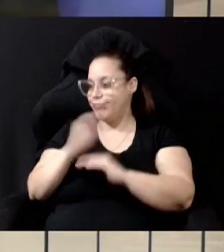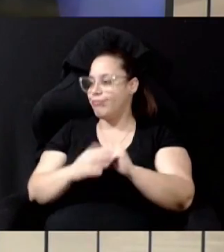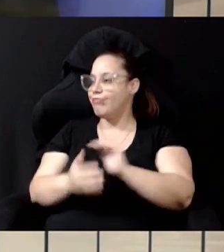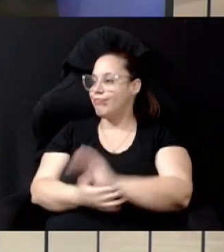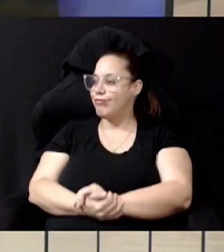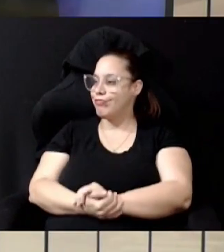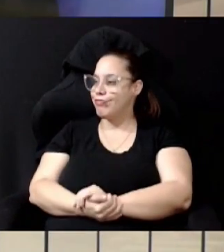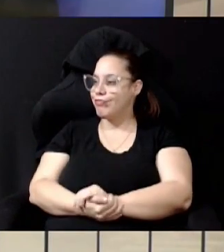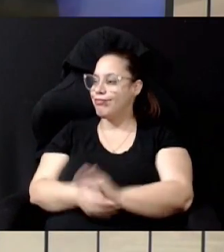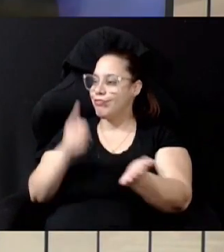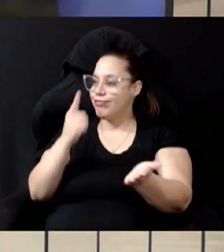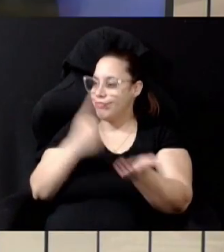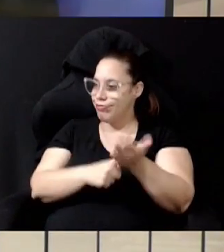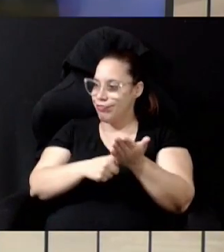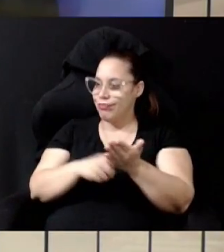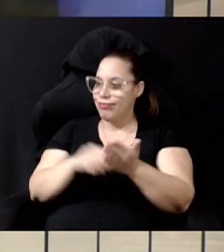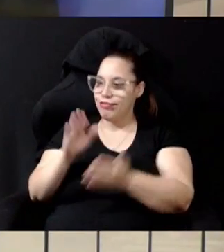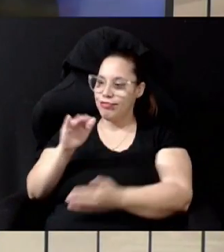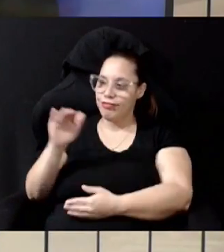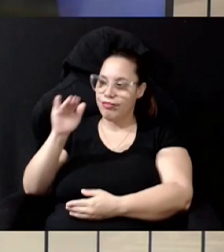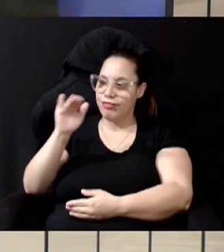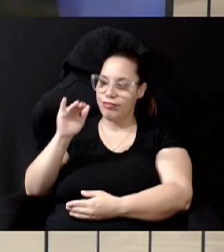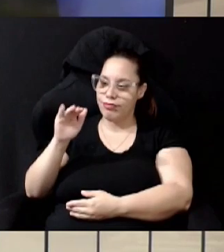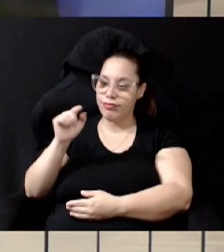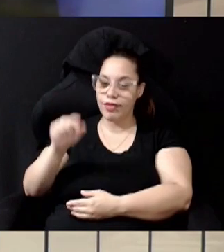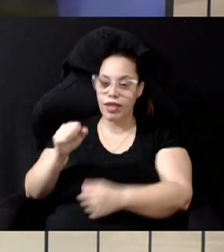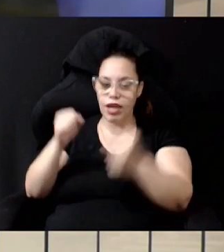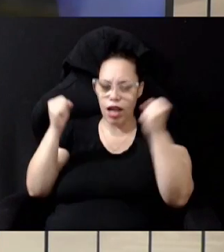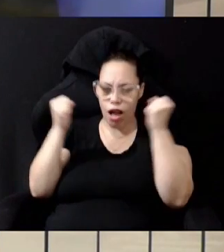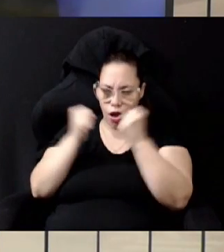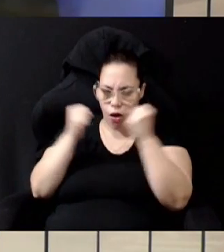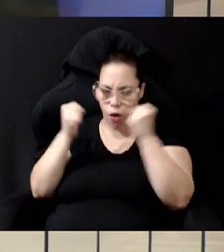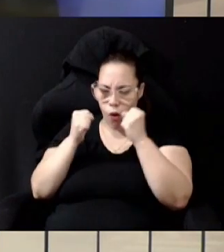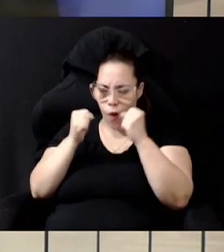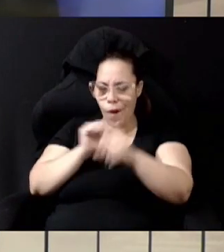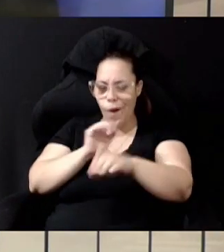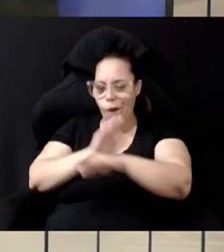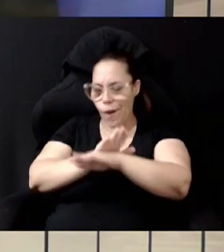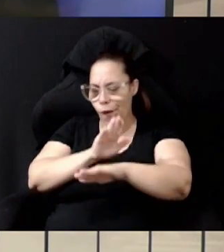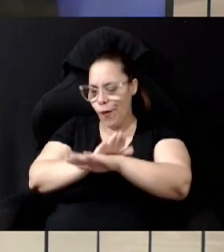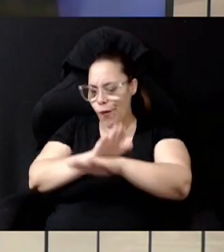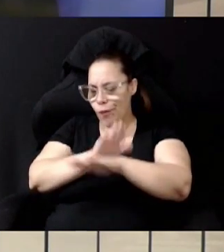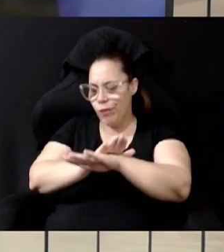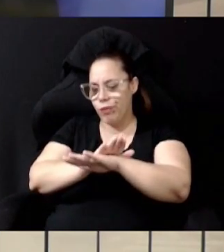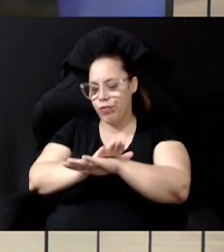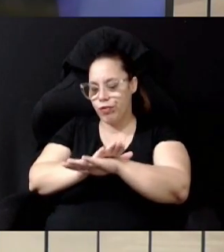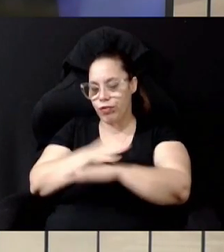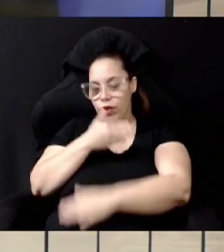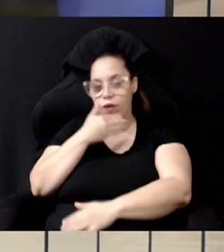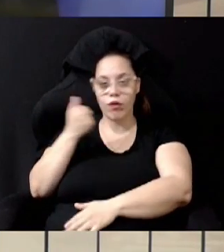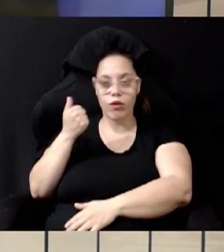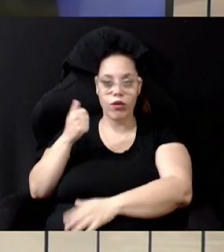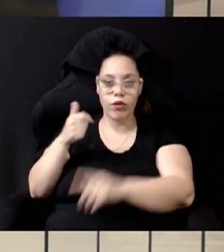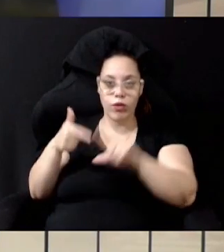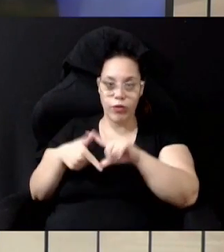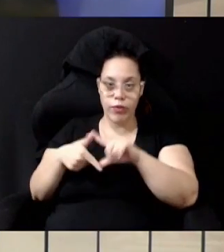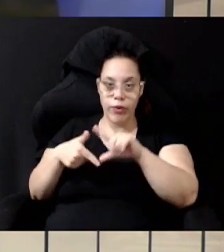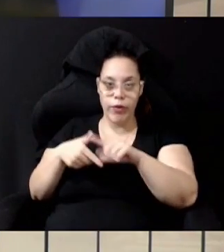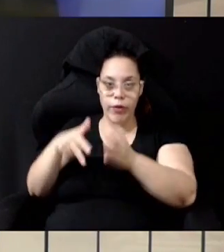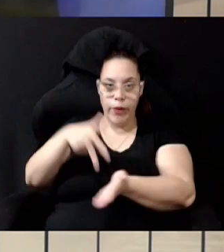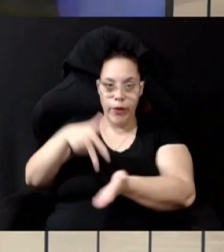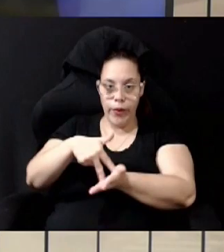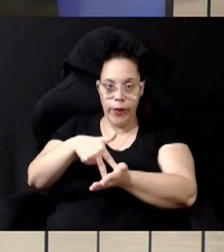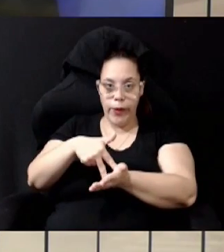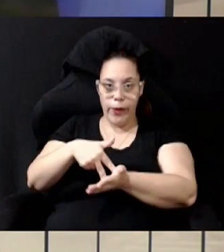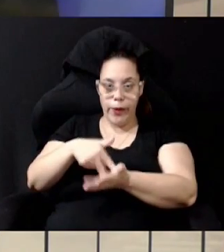comprovado cientificamente que essas atividades auxiliam aí na melhora do quadro do paciente, até na qualidade de